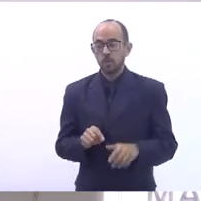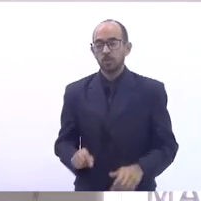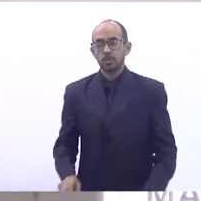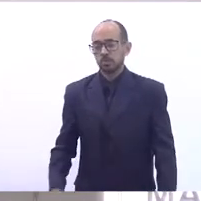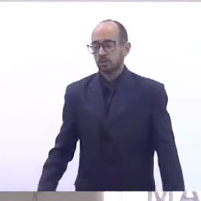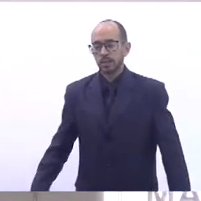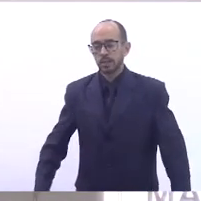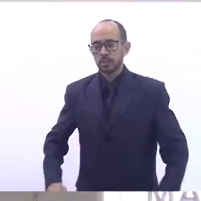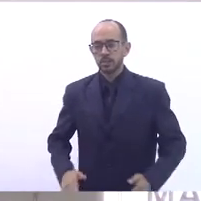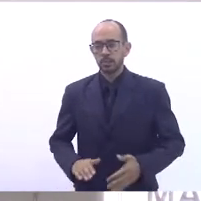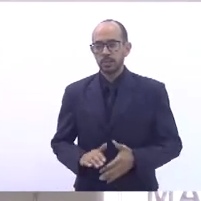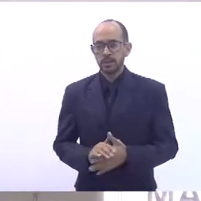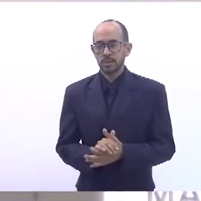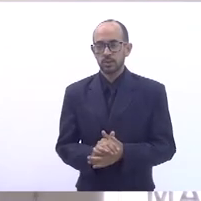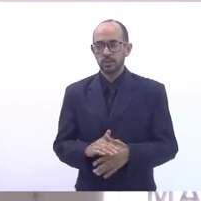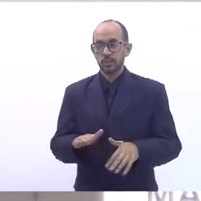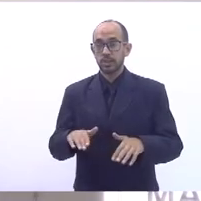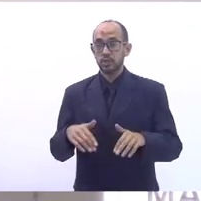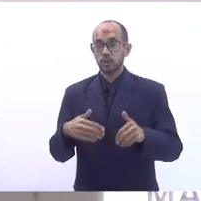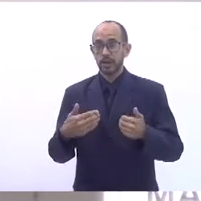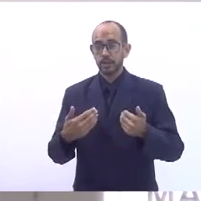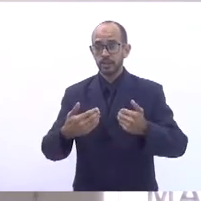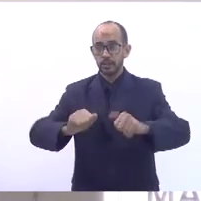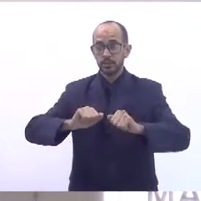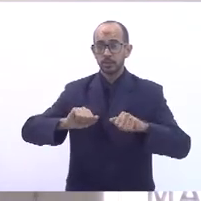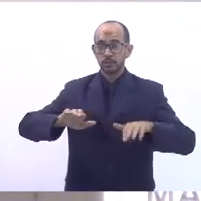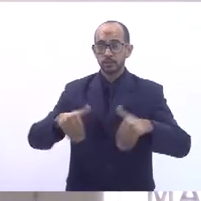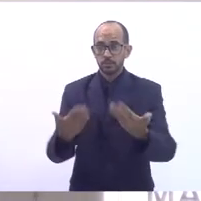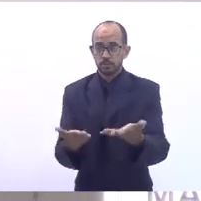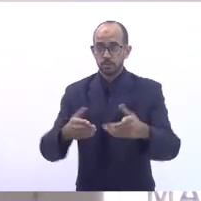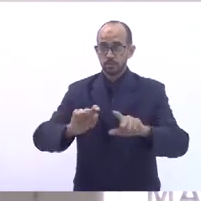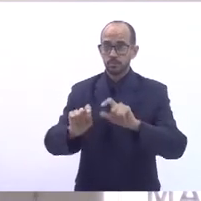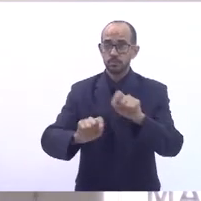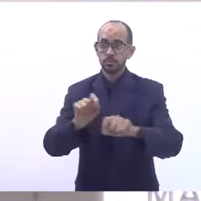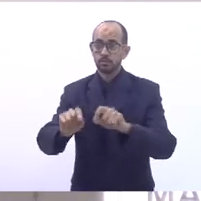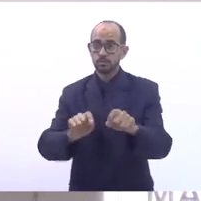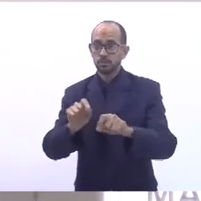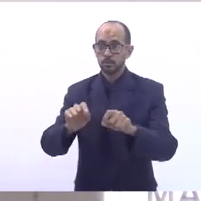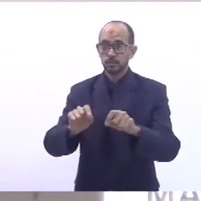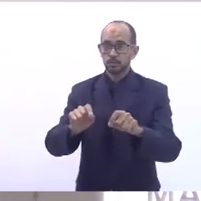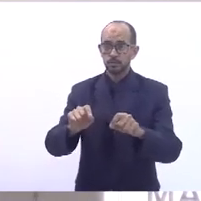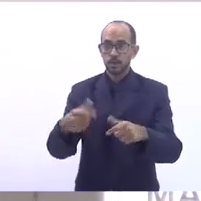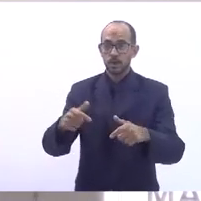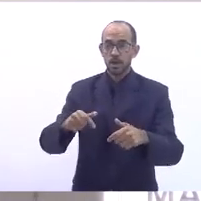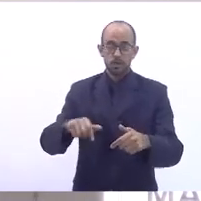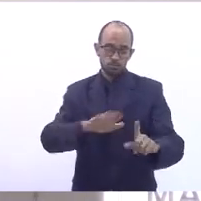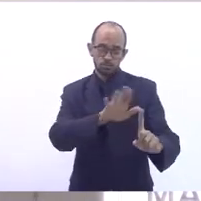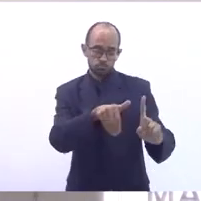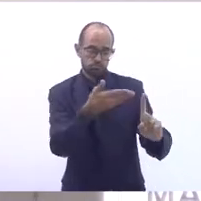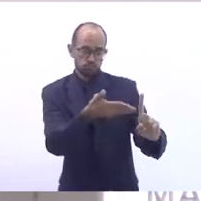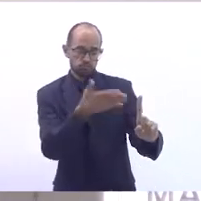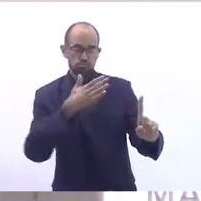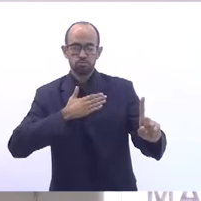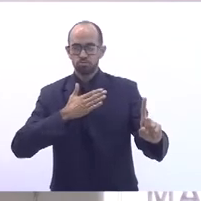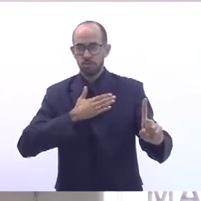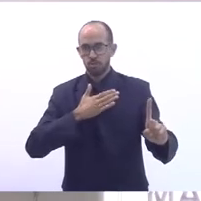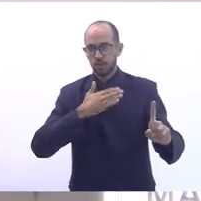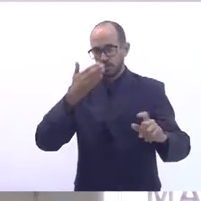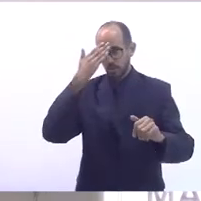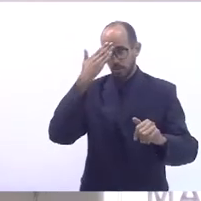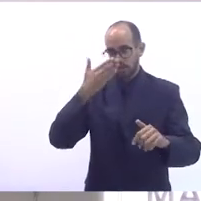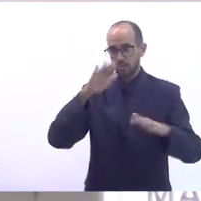que cedeu esse lugar para mim né que tá sendo uma gigantesco prestígio é